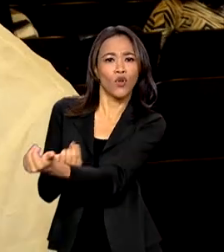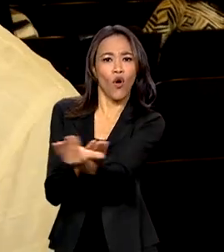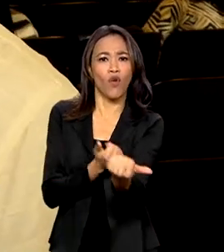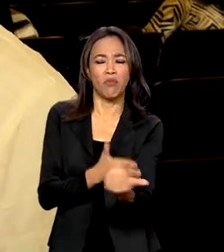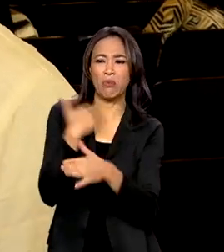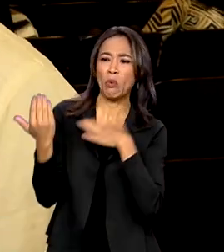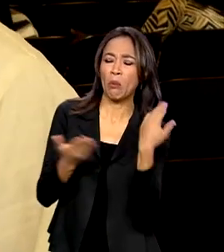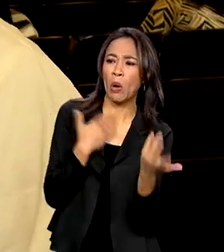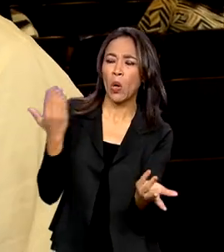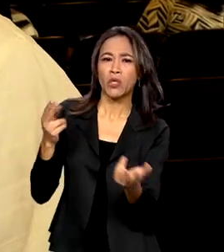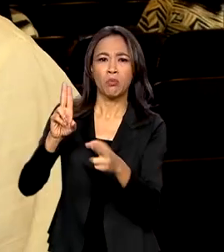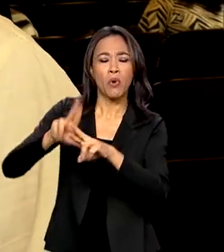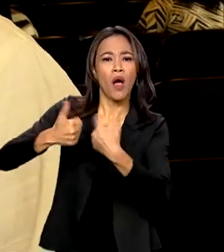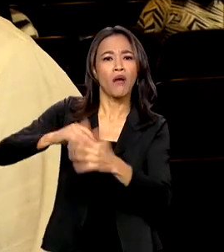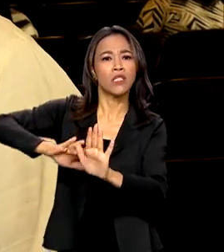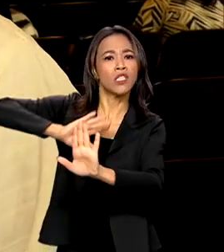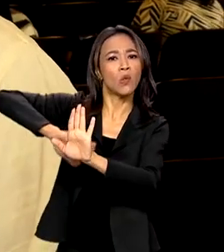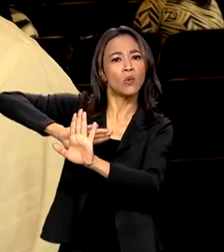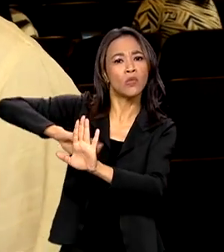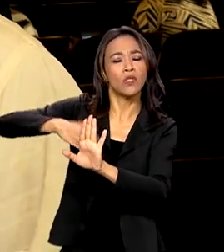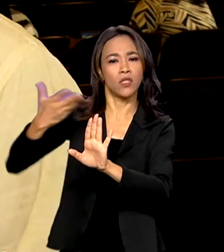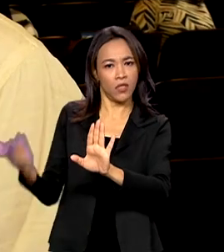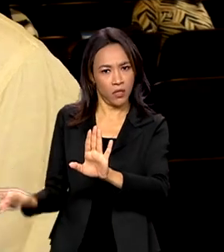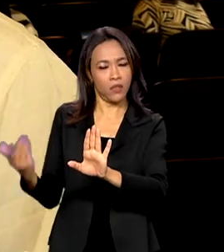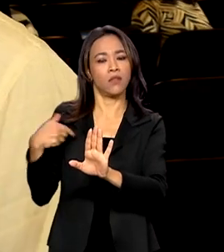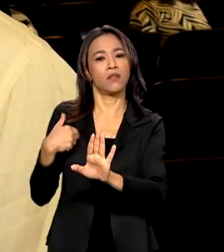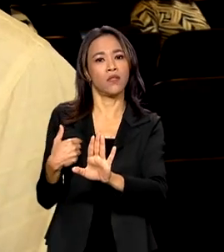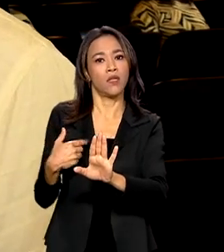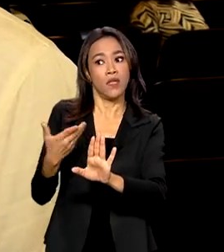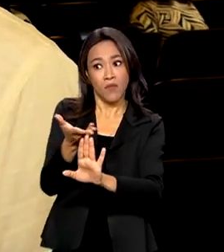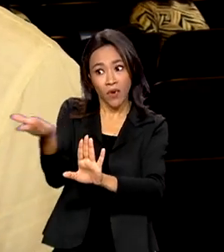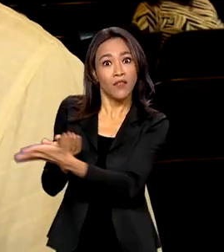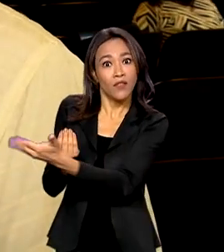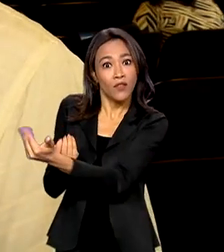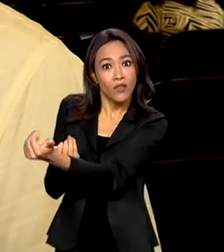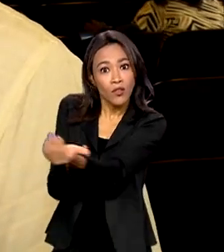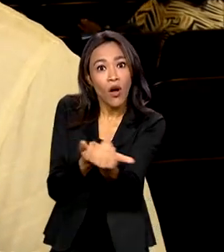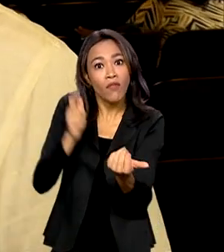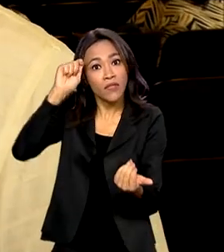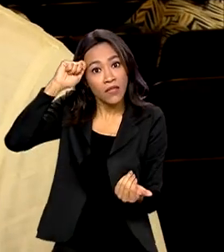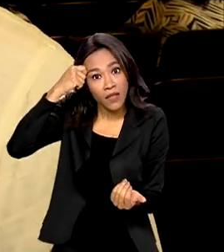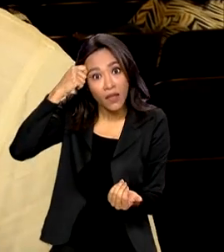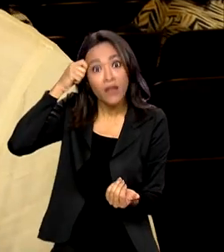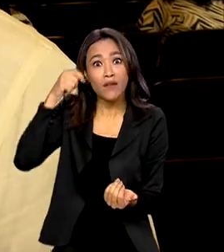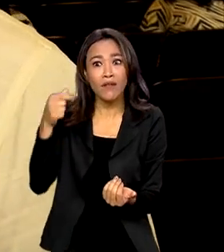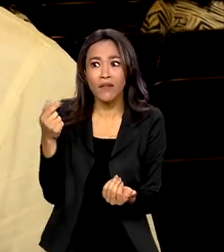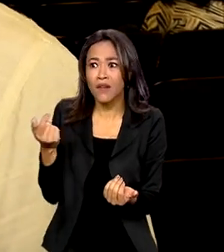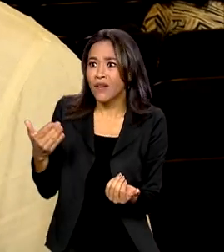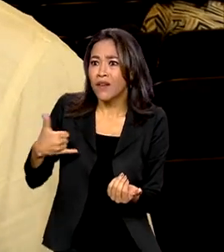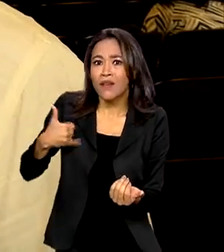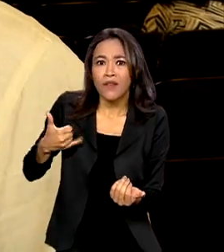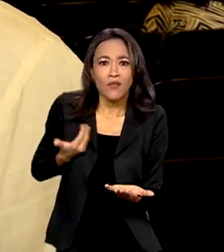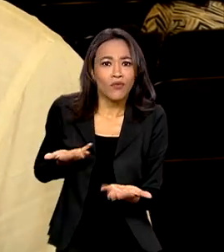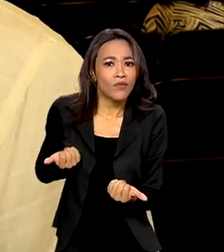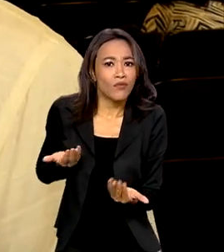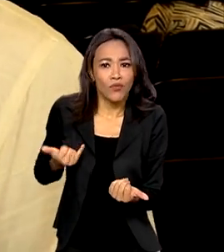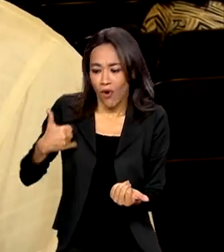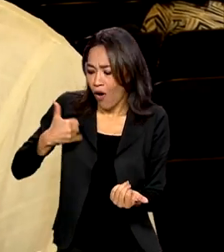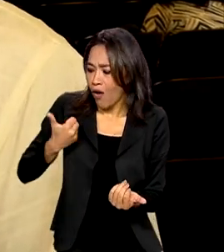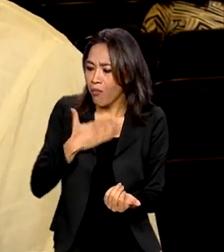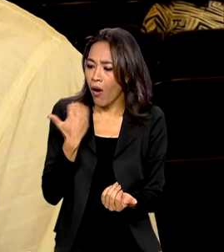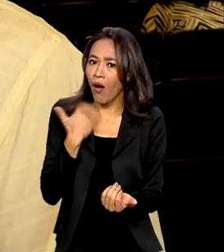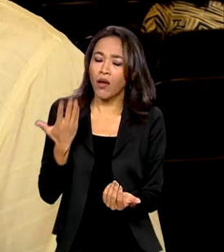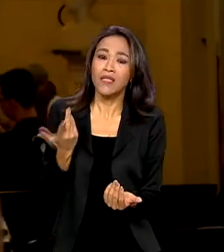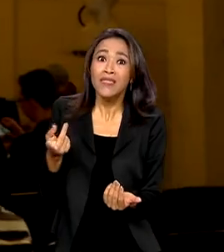vista ideológico, que pelo menos a gente acredite que perder essa juventude negra tão precocemente é um prejuízo social